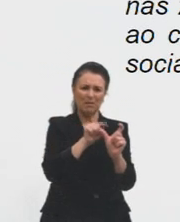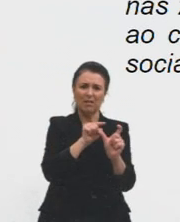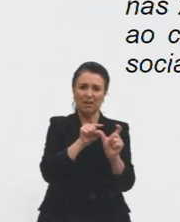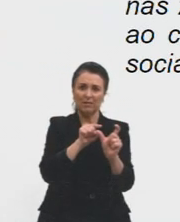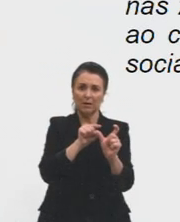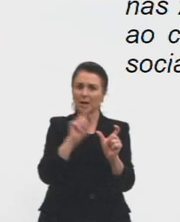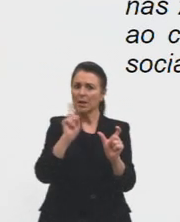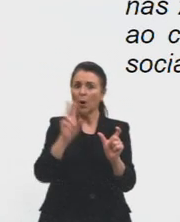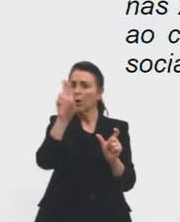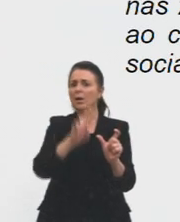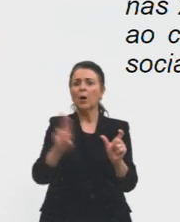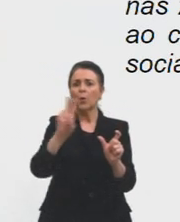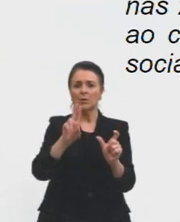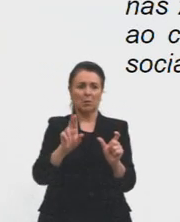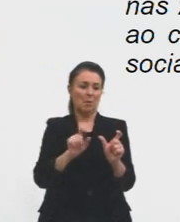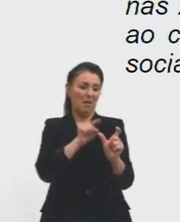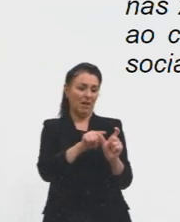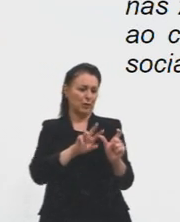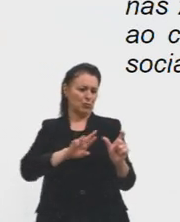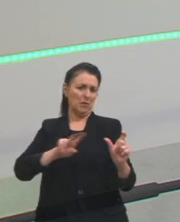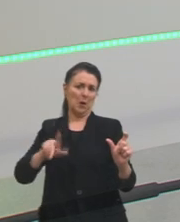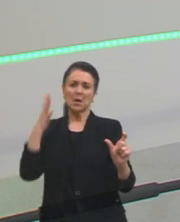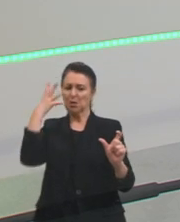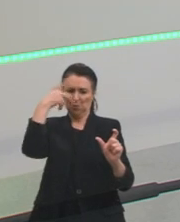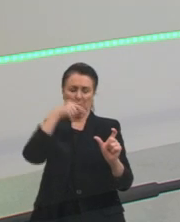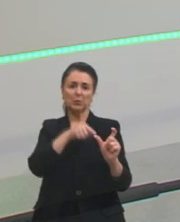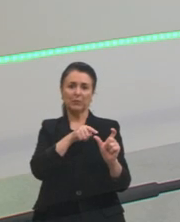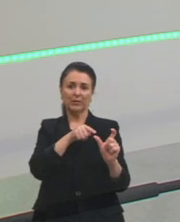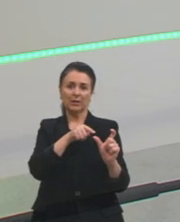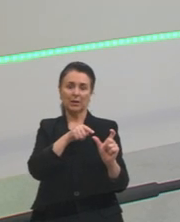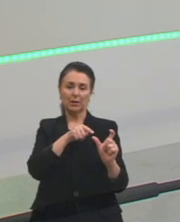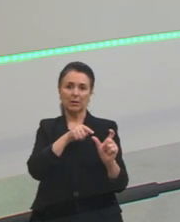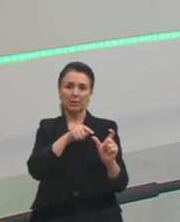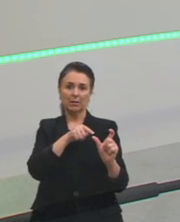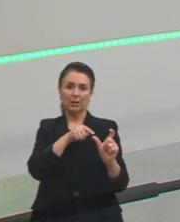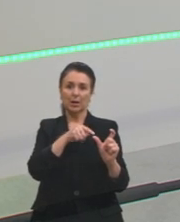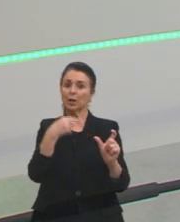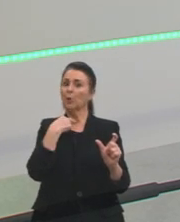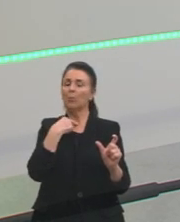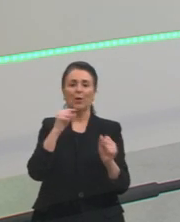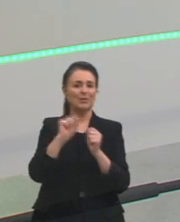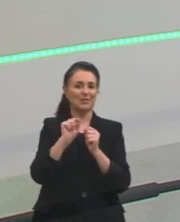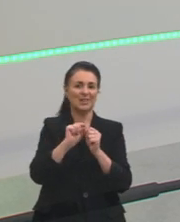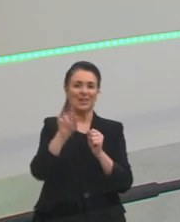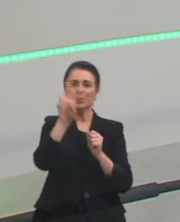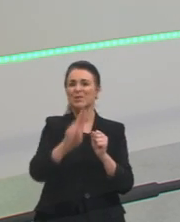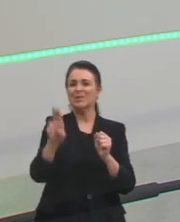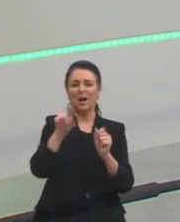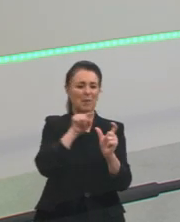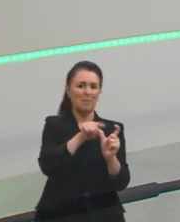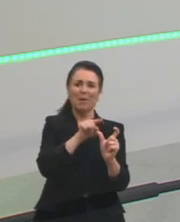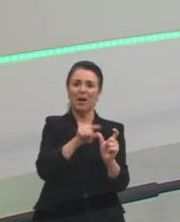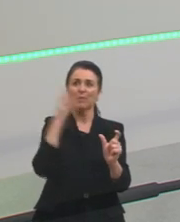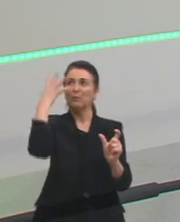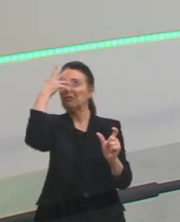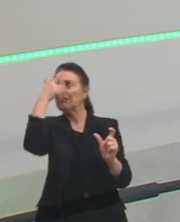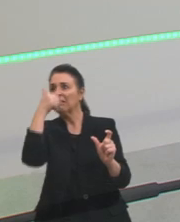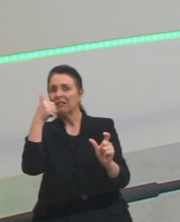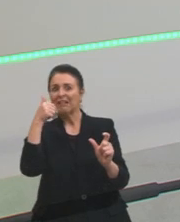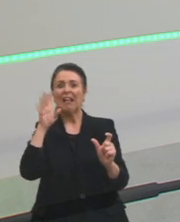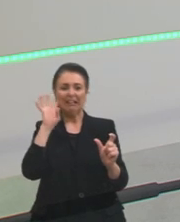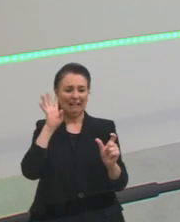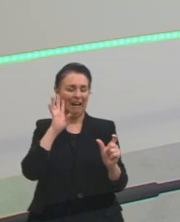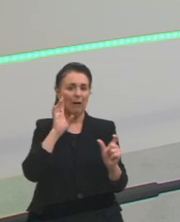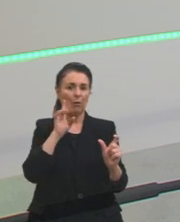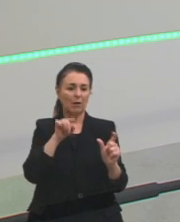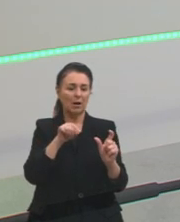posso simplesmente larga a palavra bonita no meio do texto erro gigantesco que a gente comete largar a palavra bonita no meio